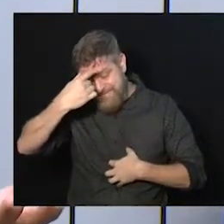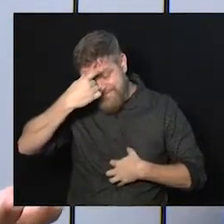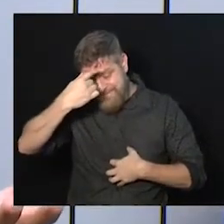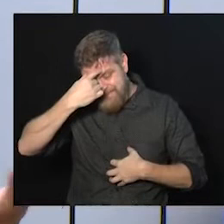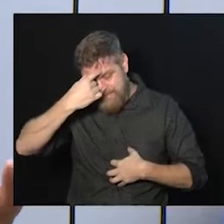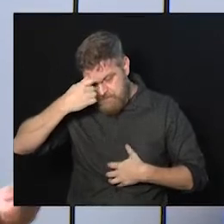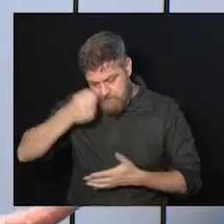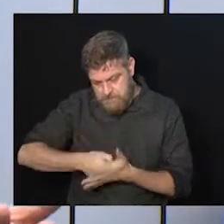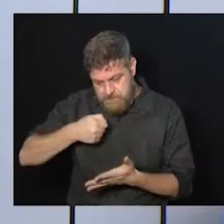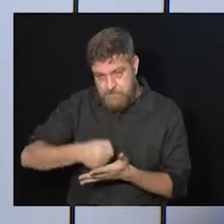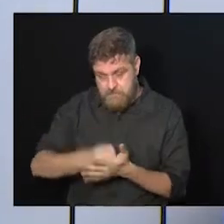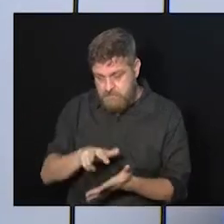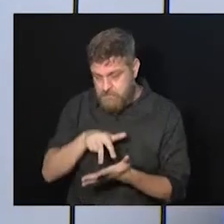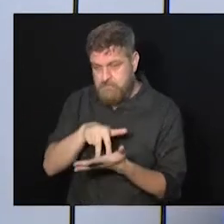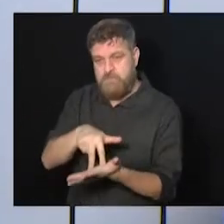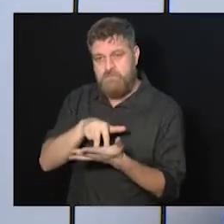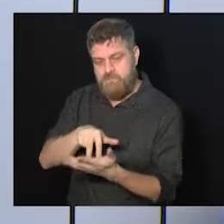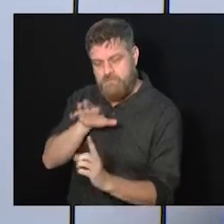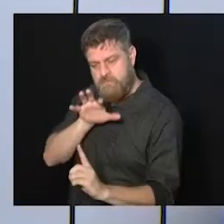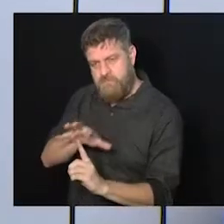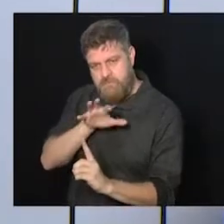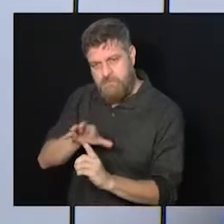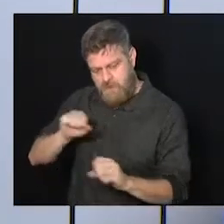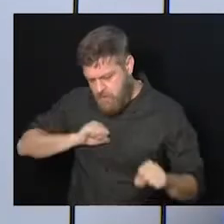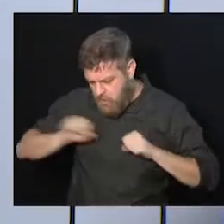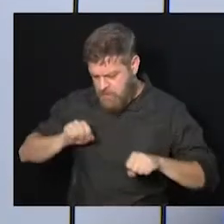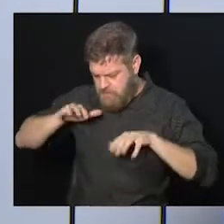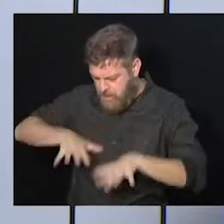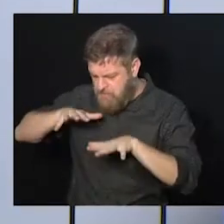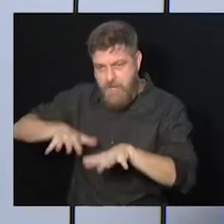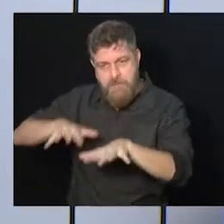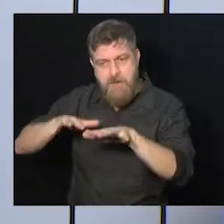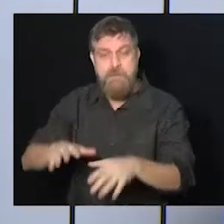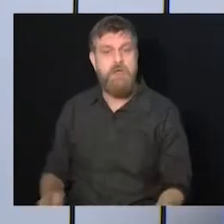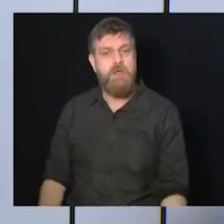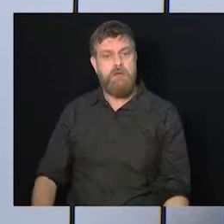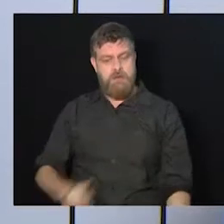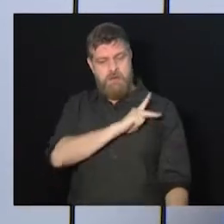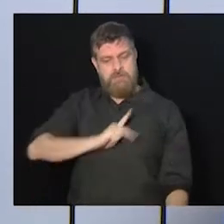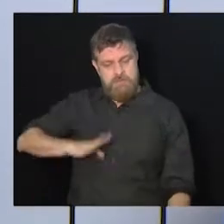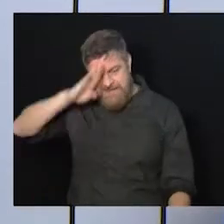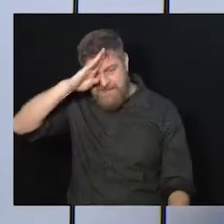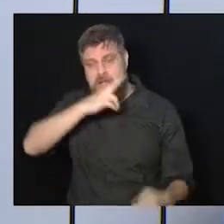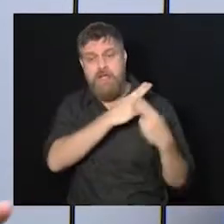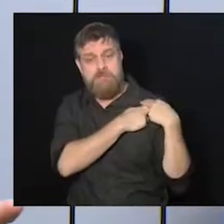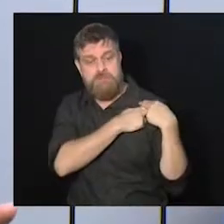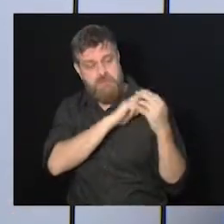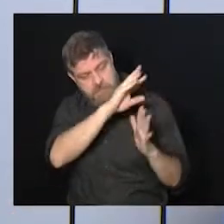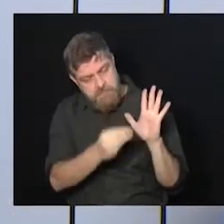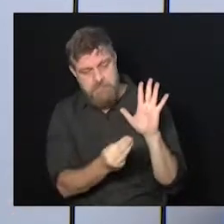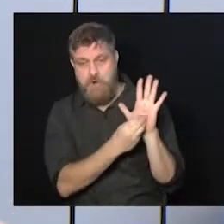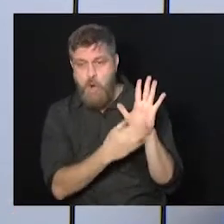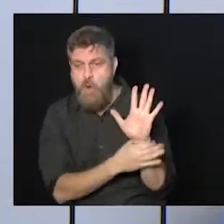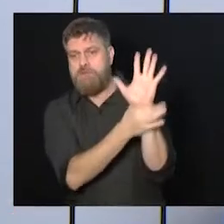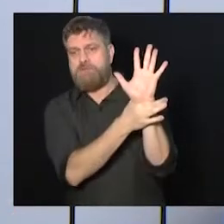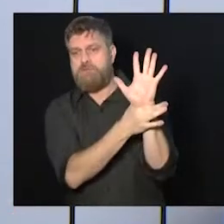esse papel de pressão. E o governo tem que assumir a sua responsabilidade de preservar. Se a gente fala em soberania nacional,